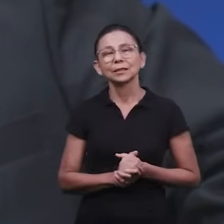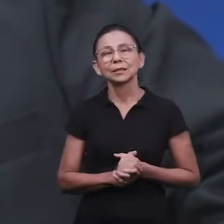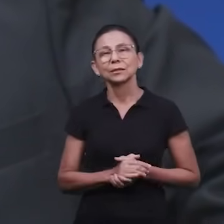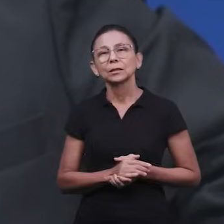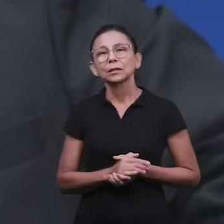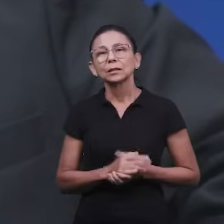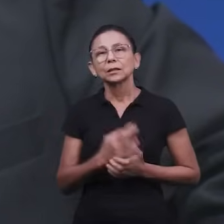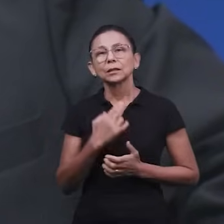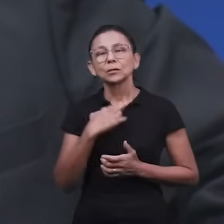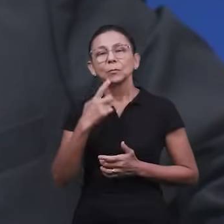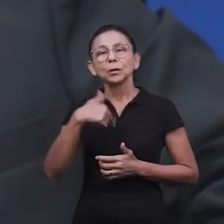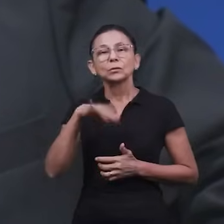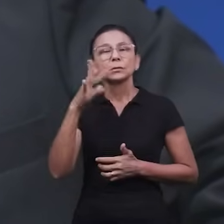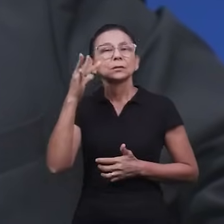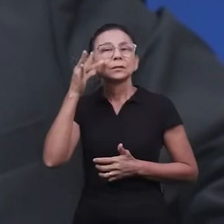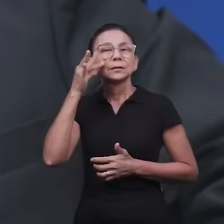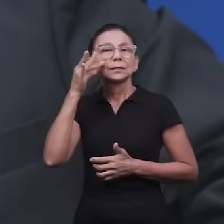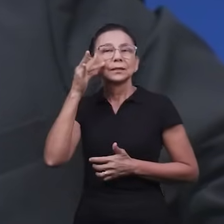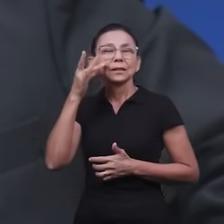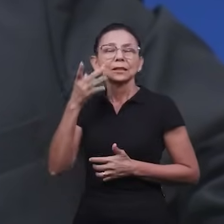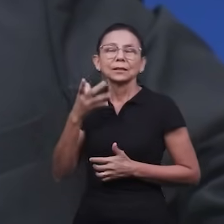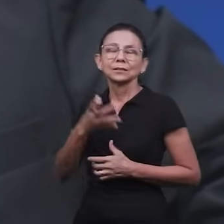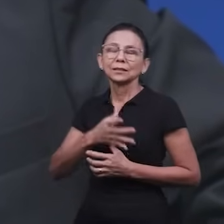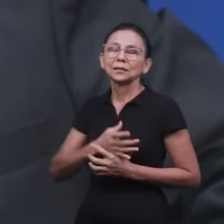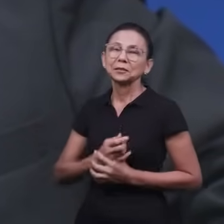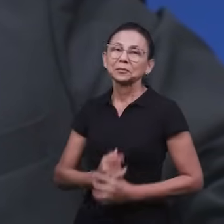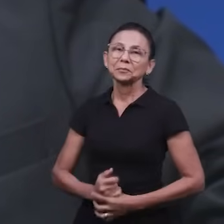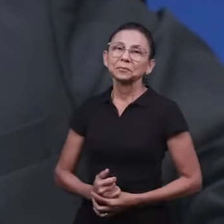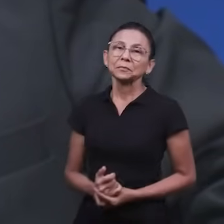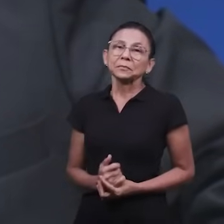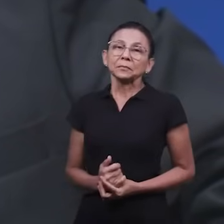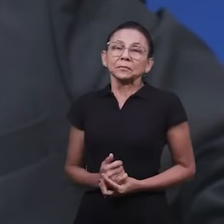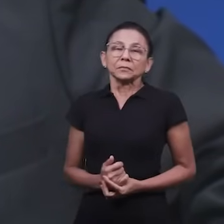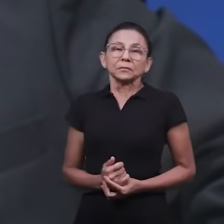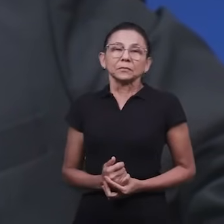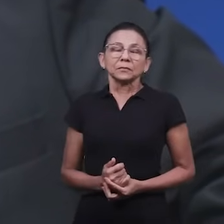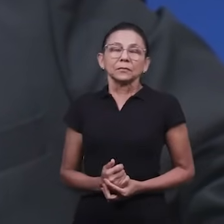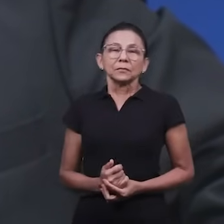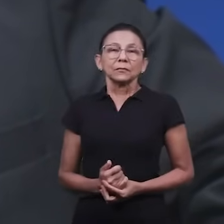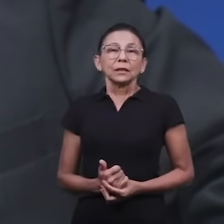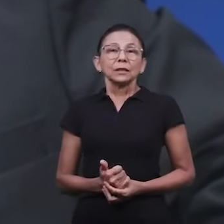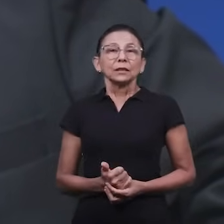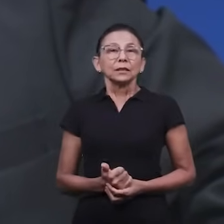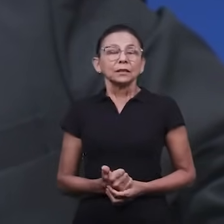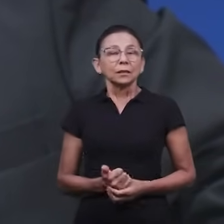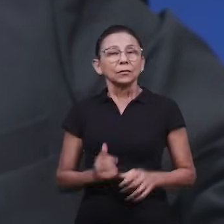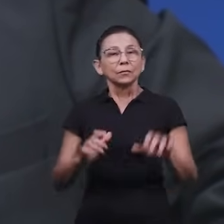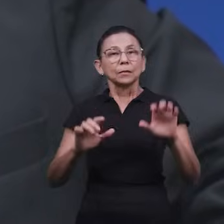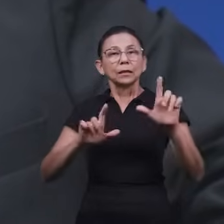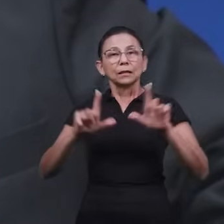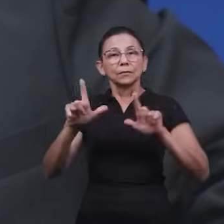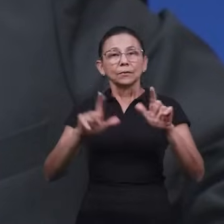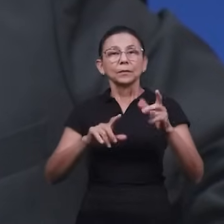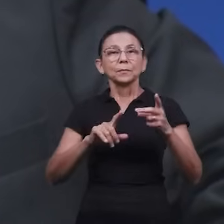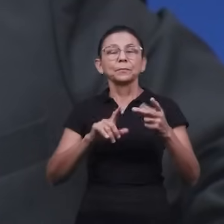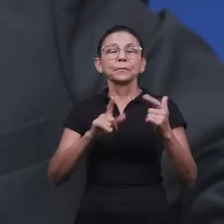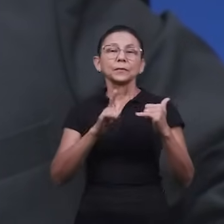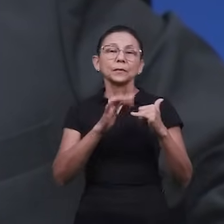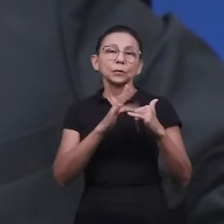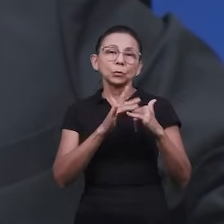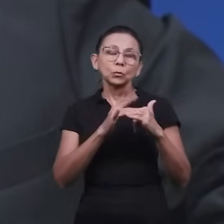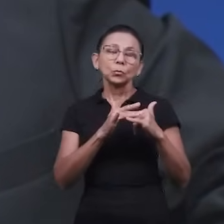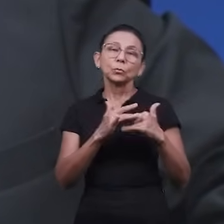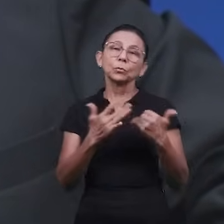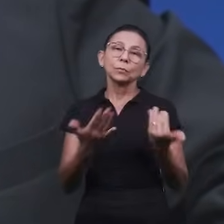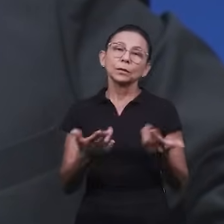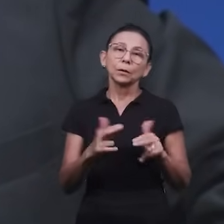ou nos canais de TV, que em alguns horários que a igreja tem, é a maneira de a pessoa